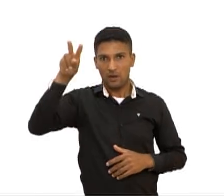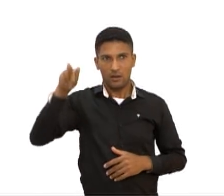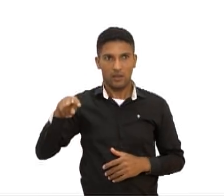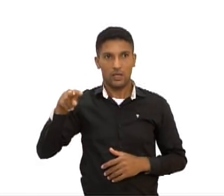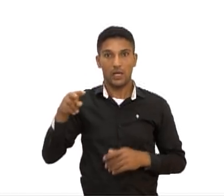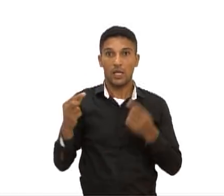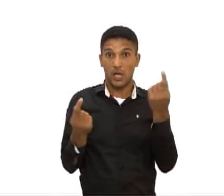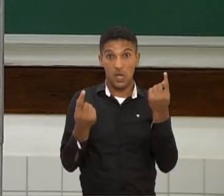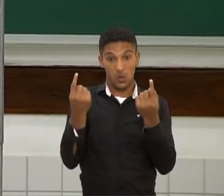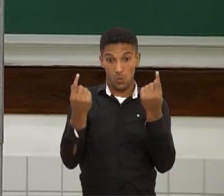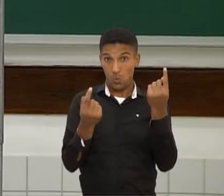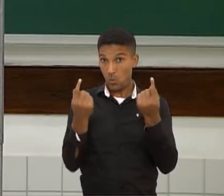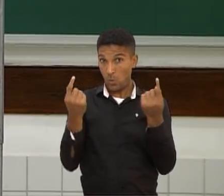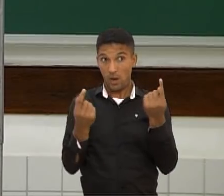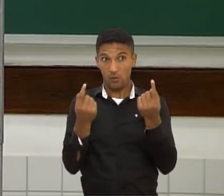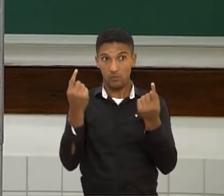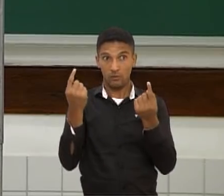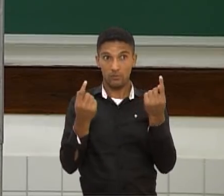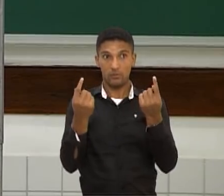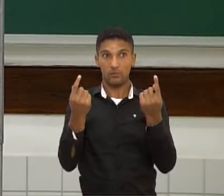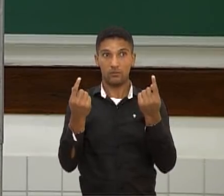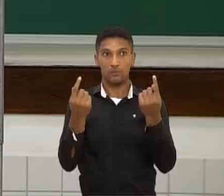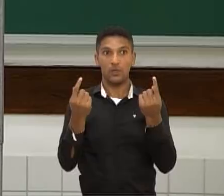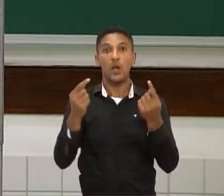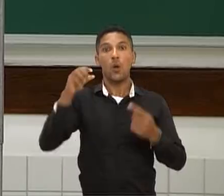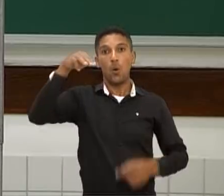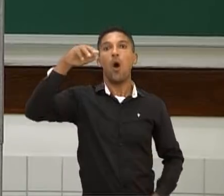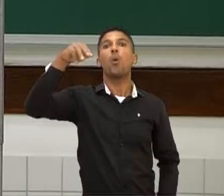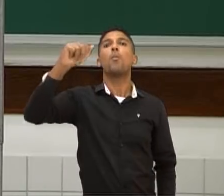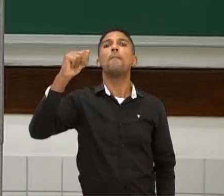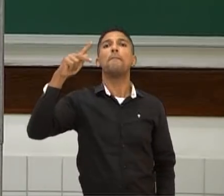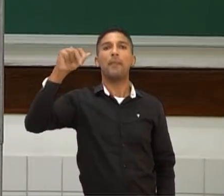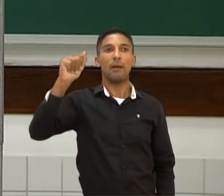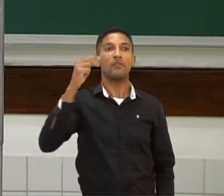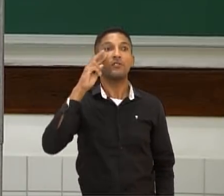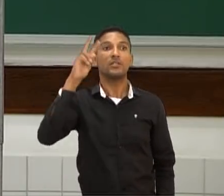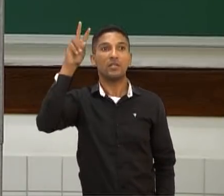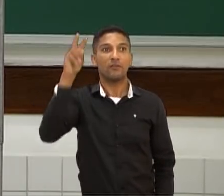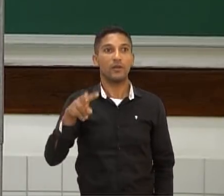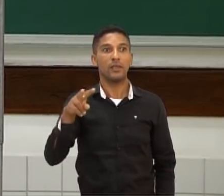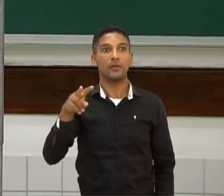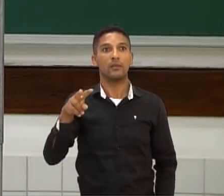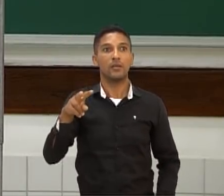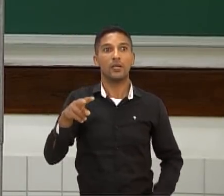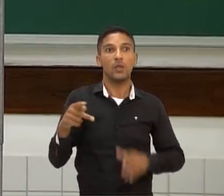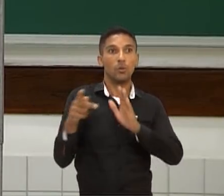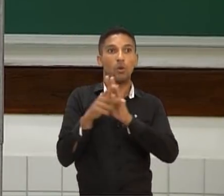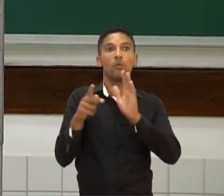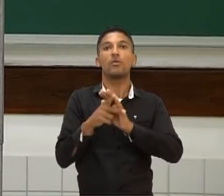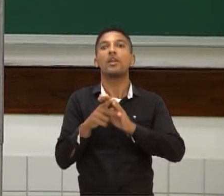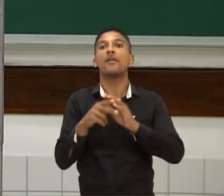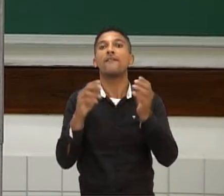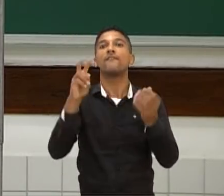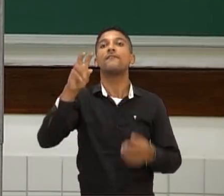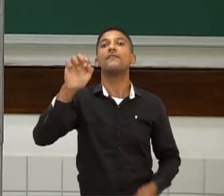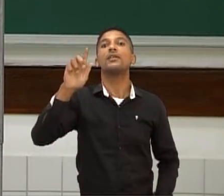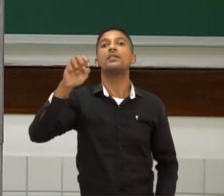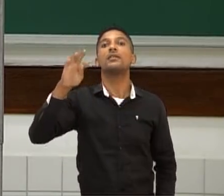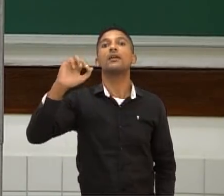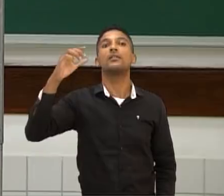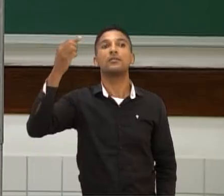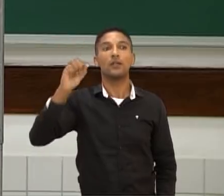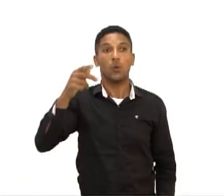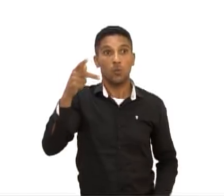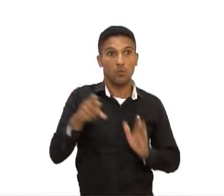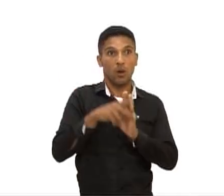prestou atenção no meu comentário anterior, você vai saber a resposta. Vou dar um tempinho aí para vocês observarem o mapa